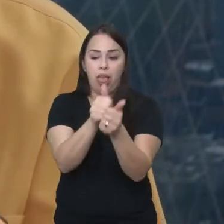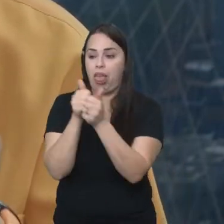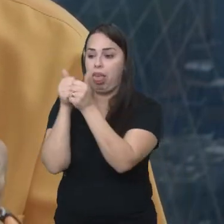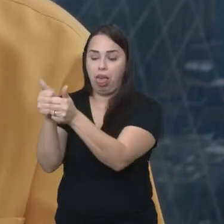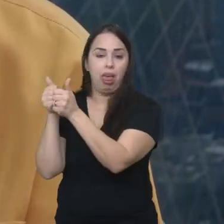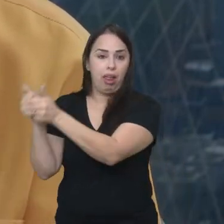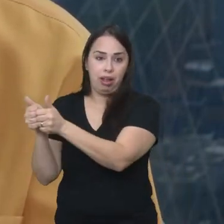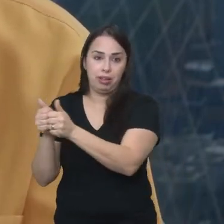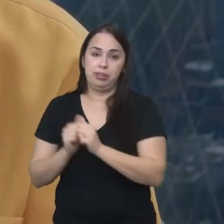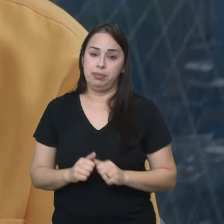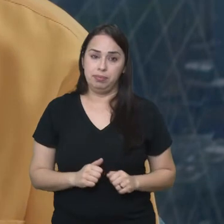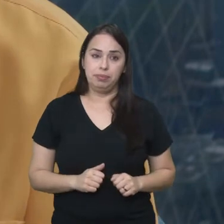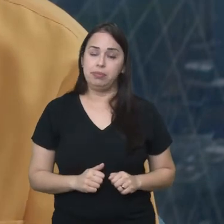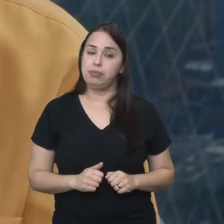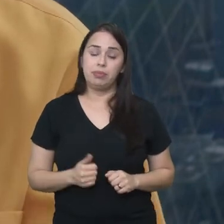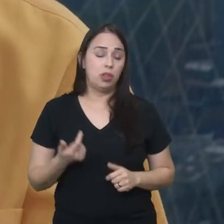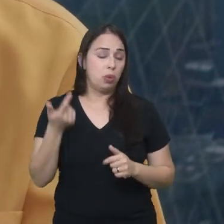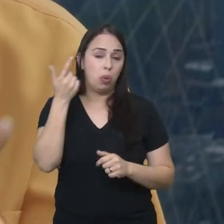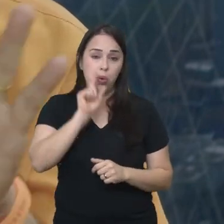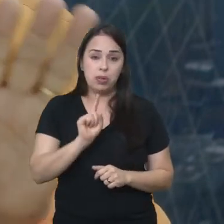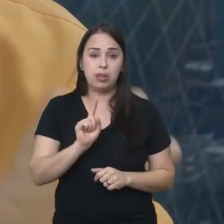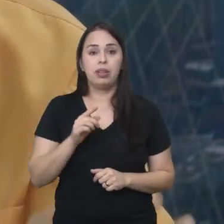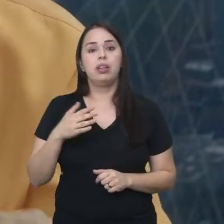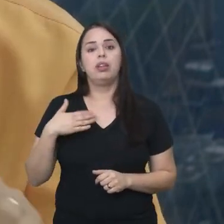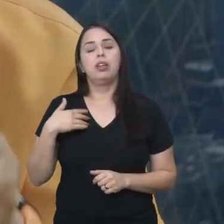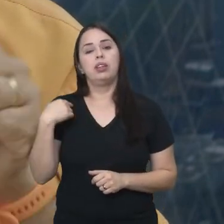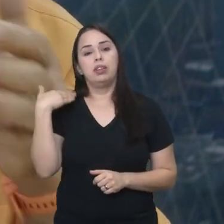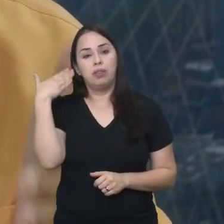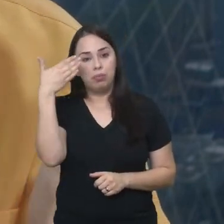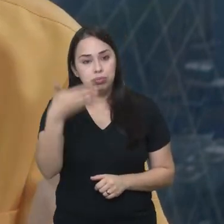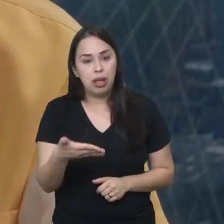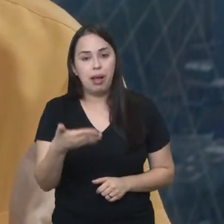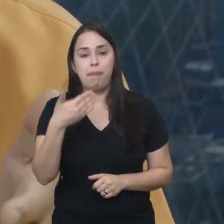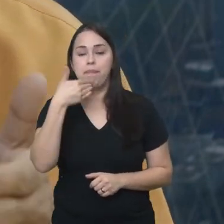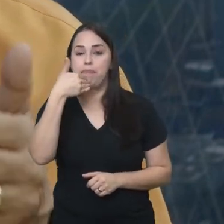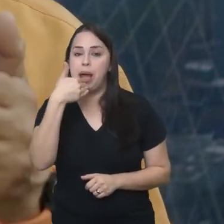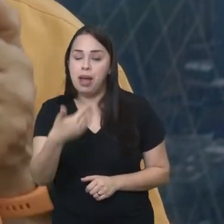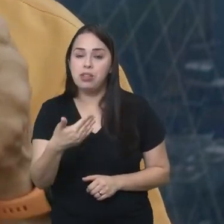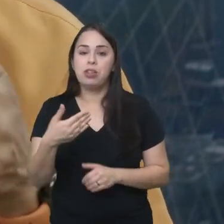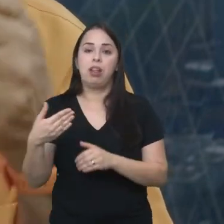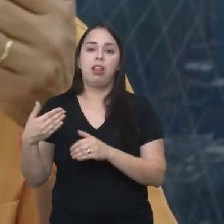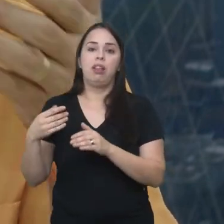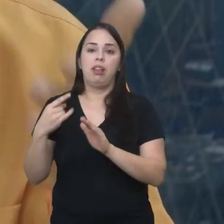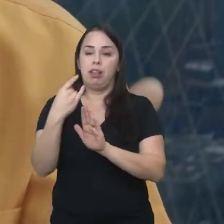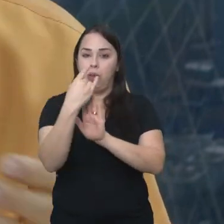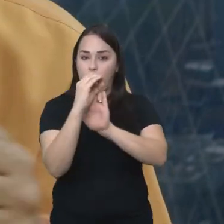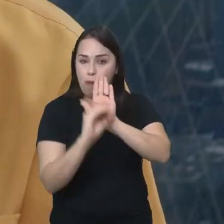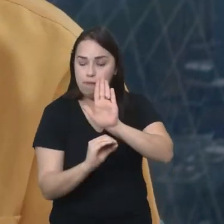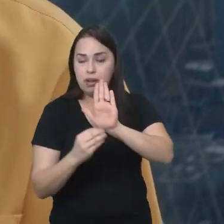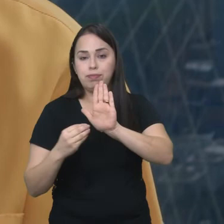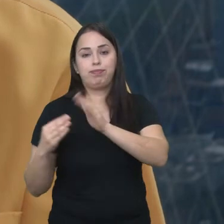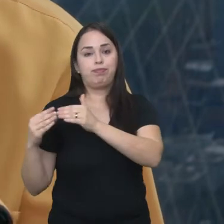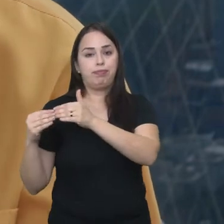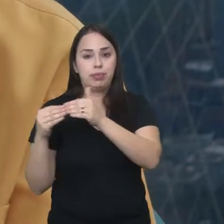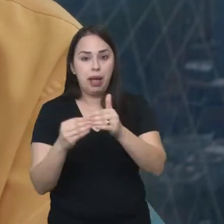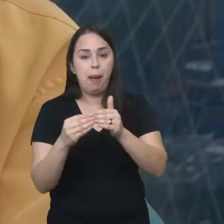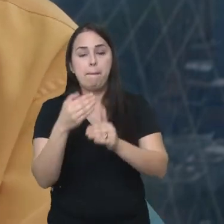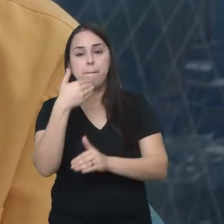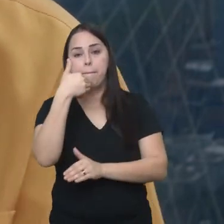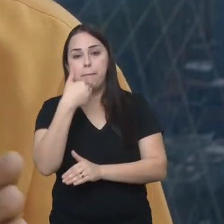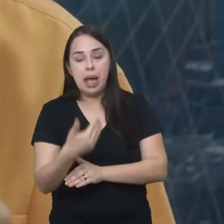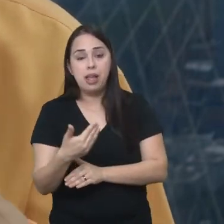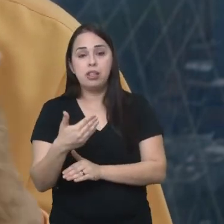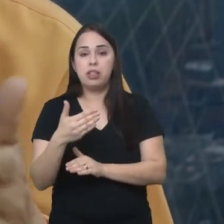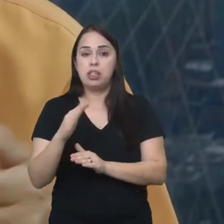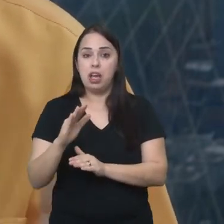Então a gente vai lá requisitar o serviço, a gente encaminha através do ofício, pede para que o serviço acompanhe, seja na